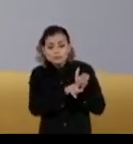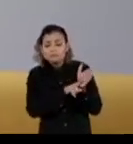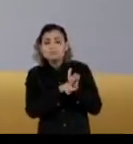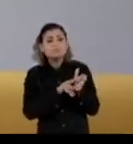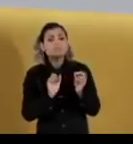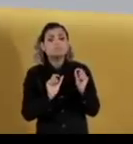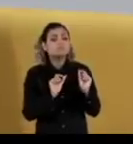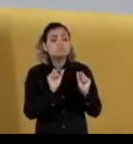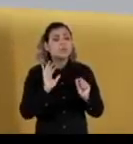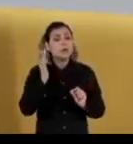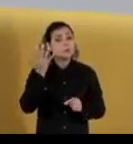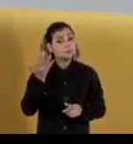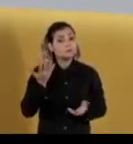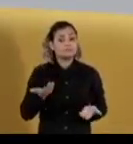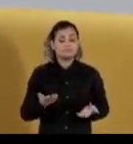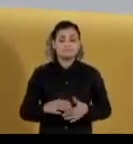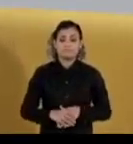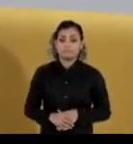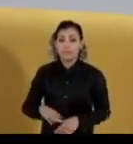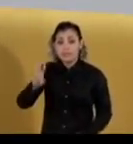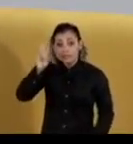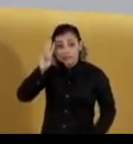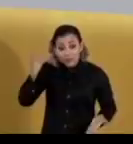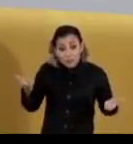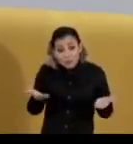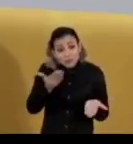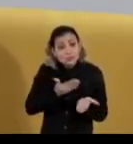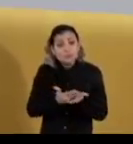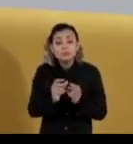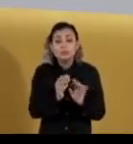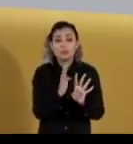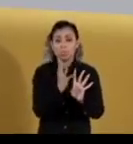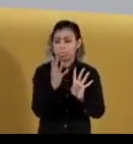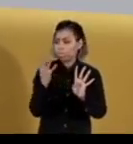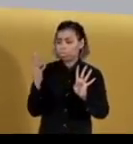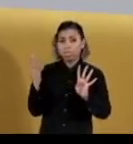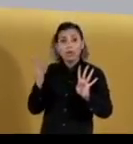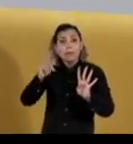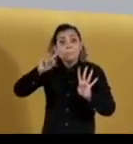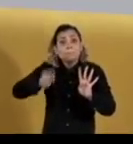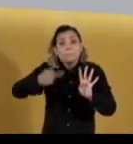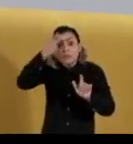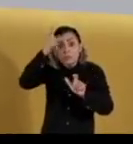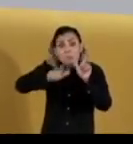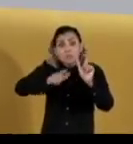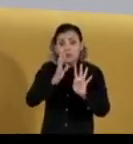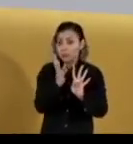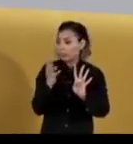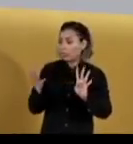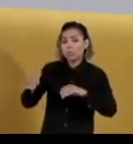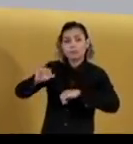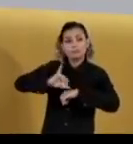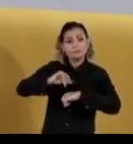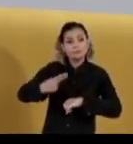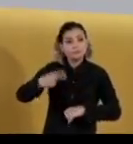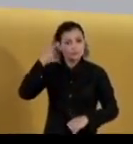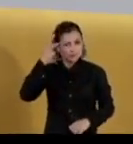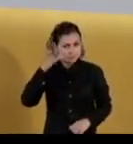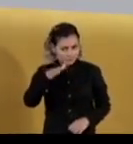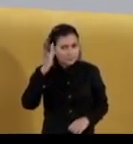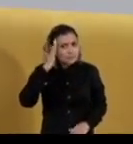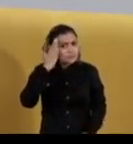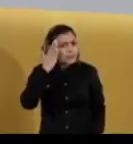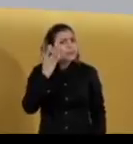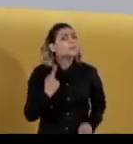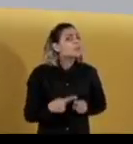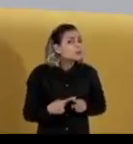caso. E a terça-feira começou com uma fila de mais de 1.000 pessoas no centro de São Paulo. E vocês já podem imaginar